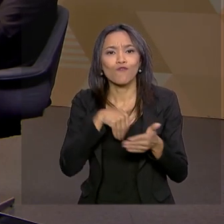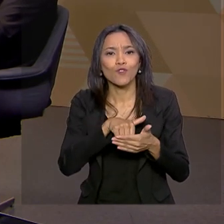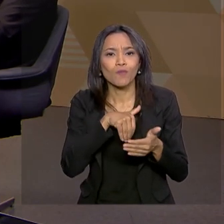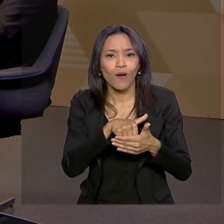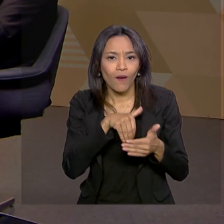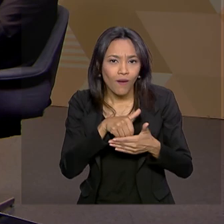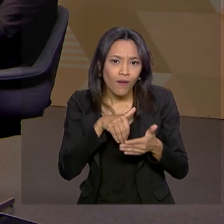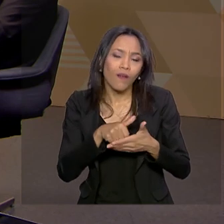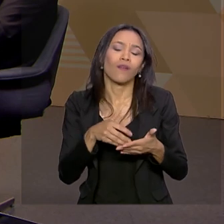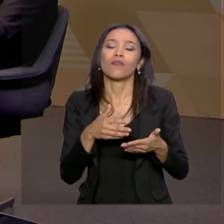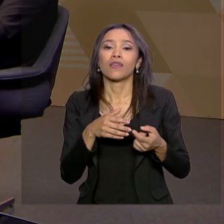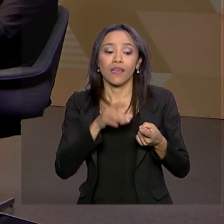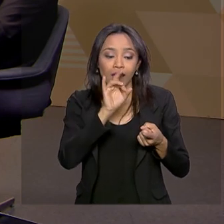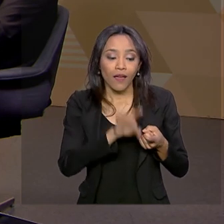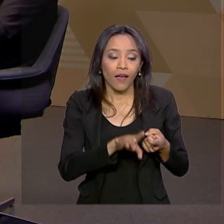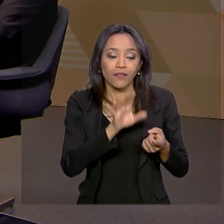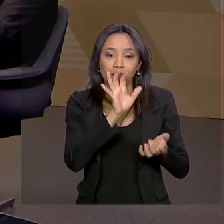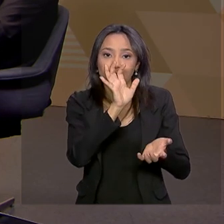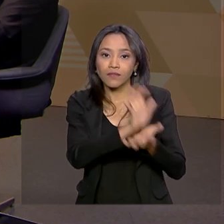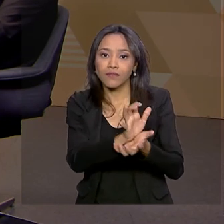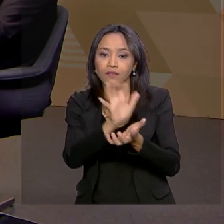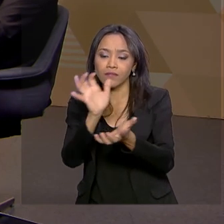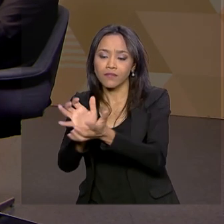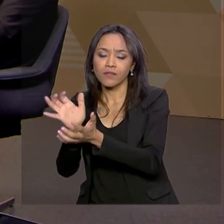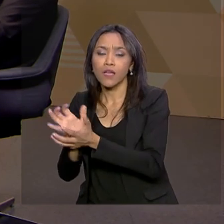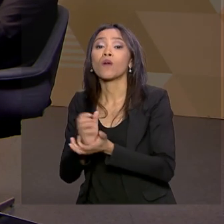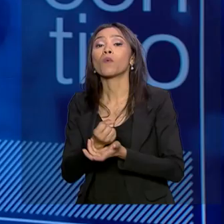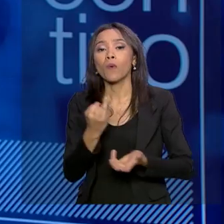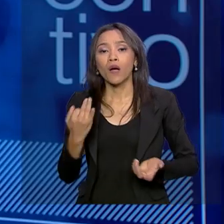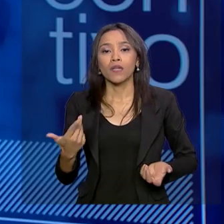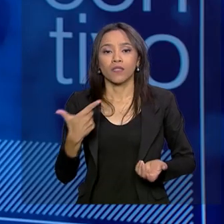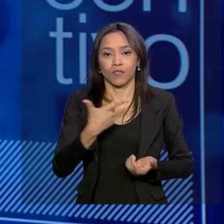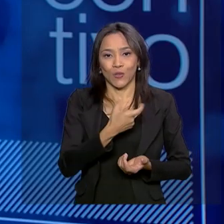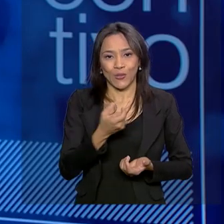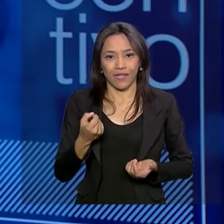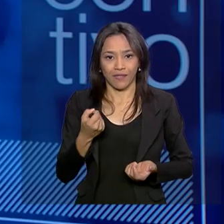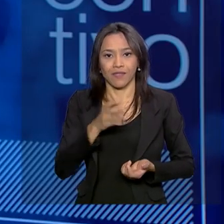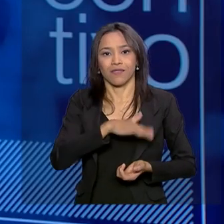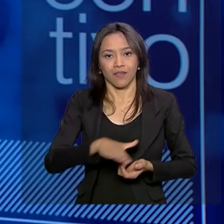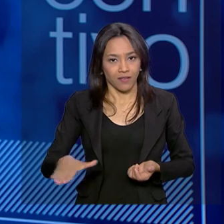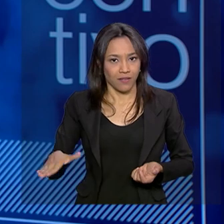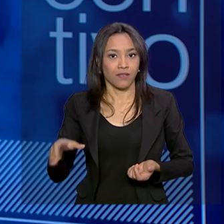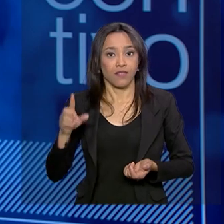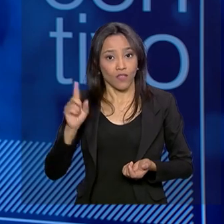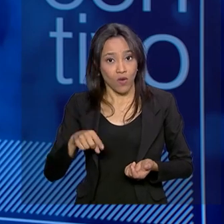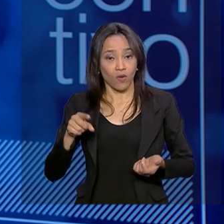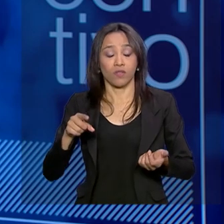que cada núcleo desse atende 200 crianças. Então, nós estamos lançando